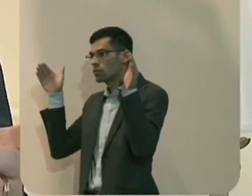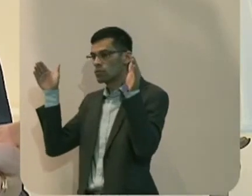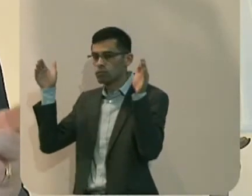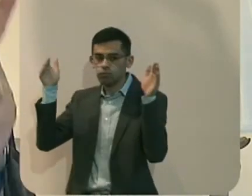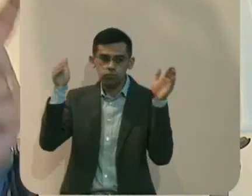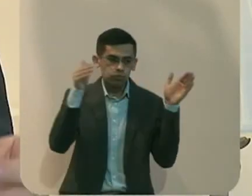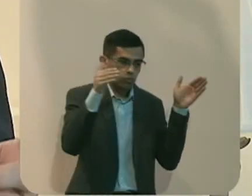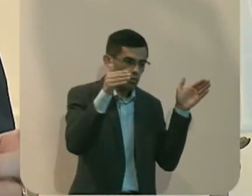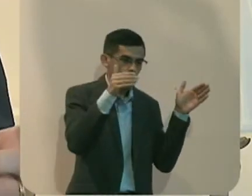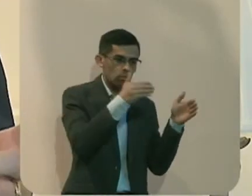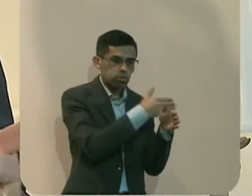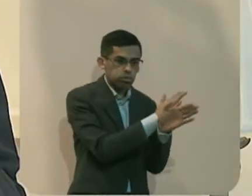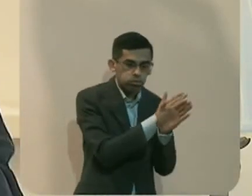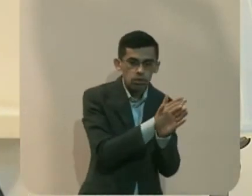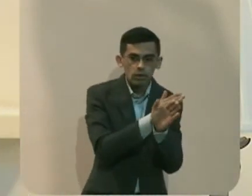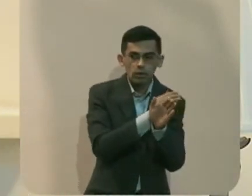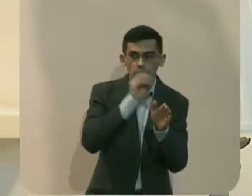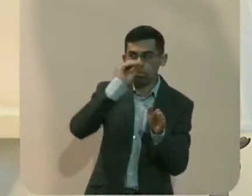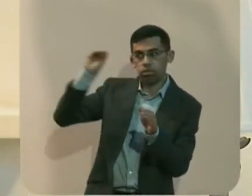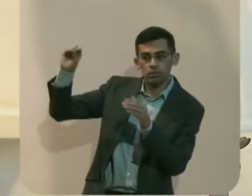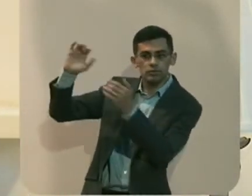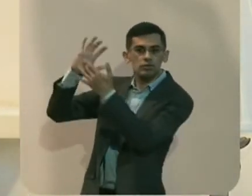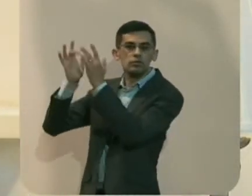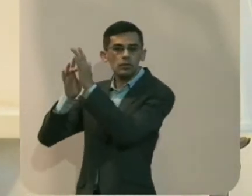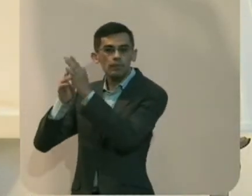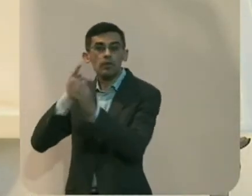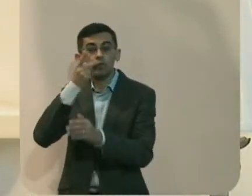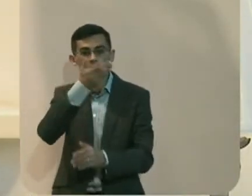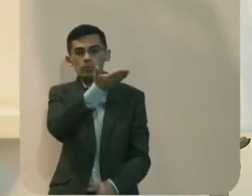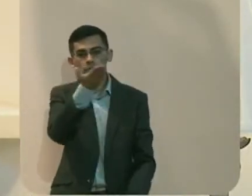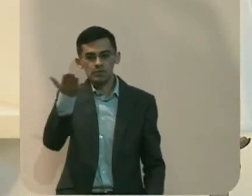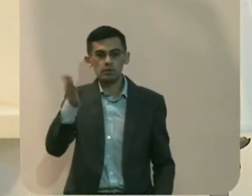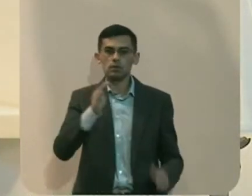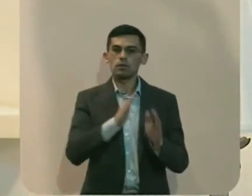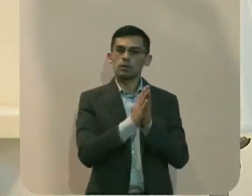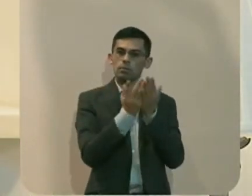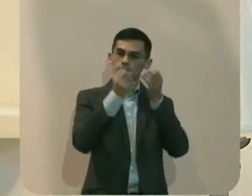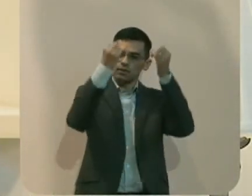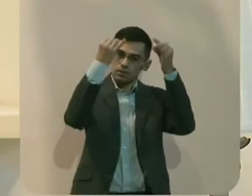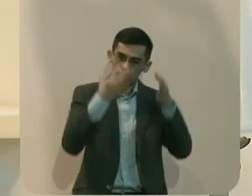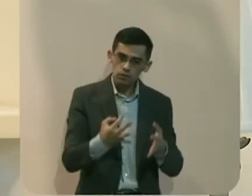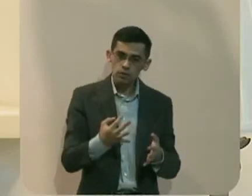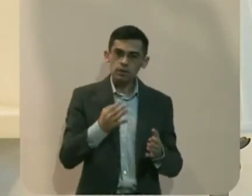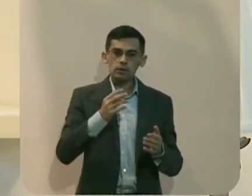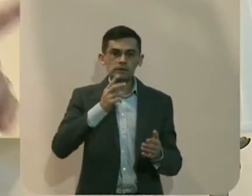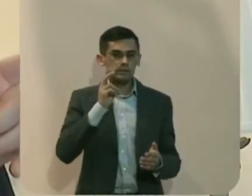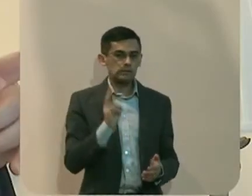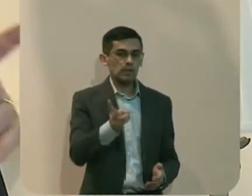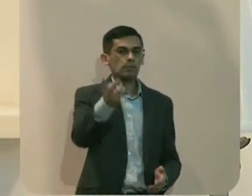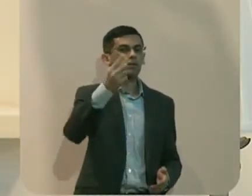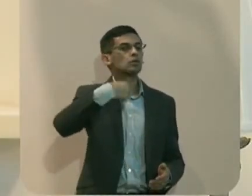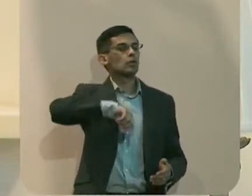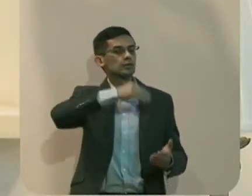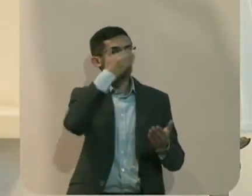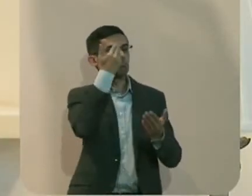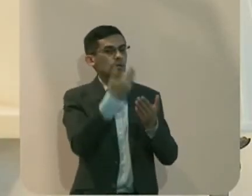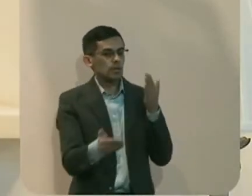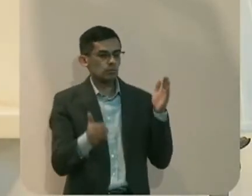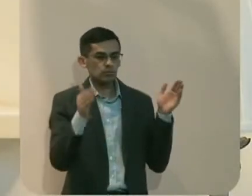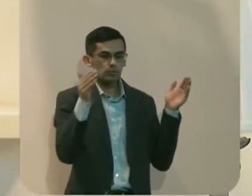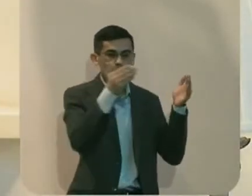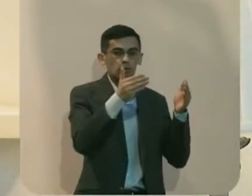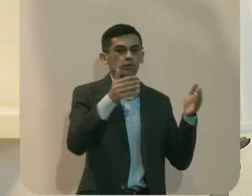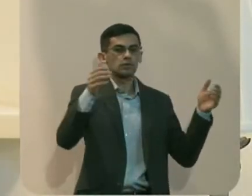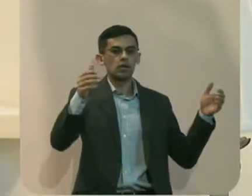olhar de Jesus. E eu vou dizer para você que na Bíblia, toda vez que a gente perde o foco, a gente